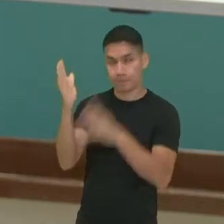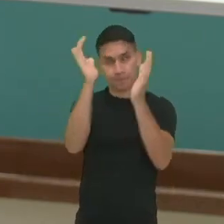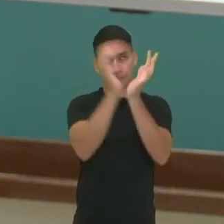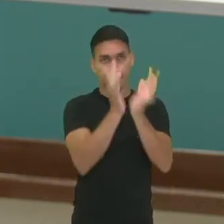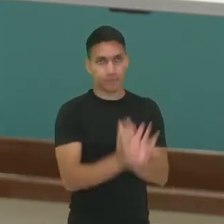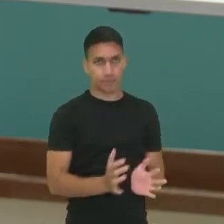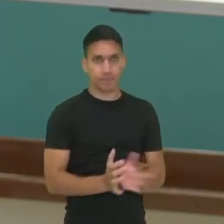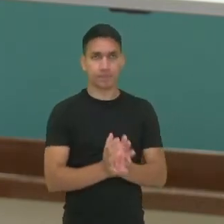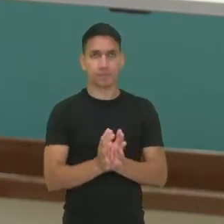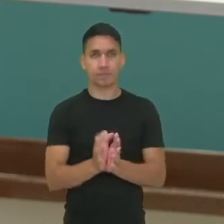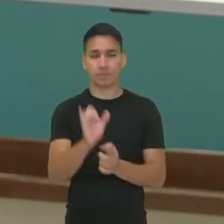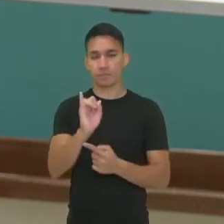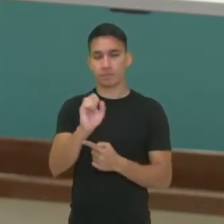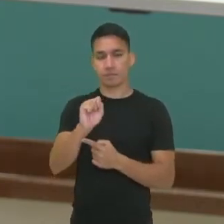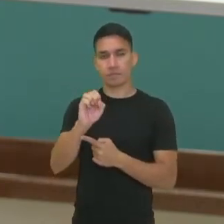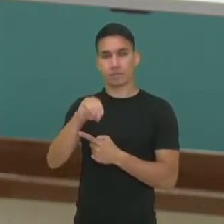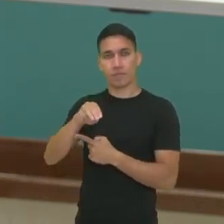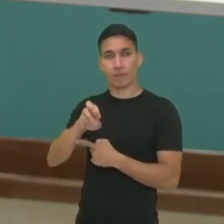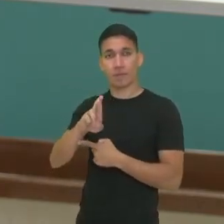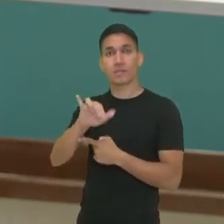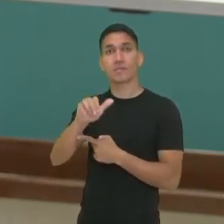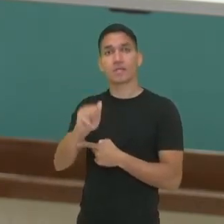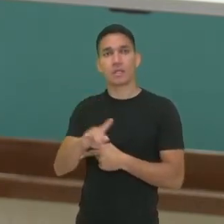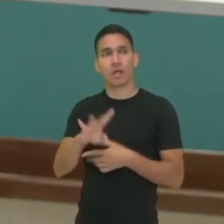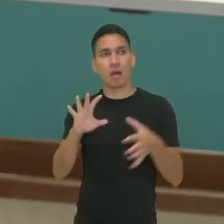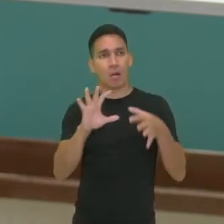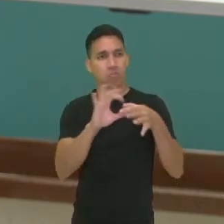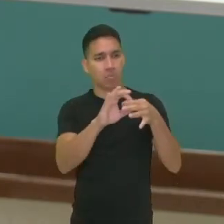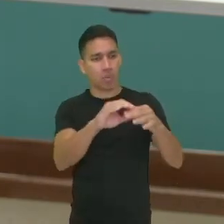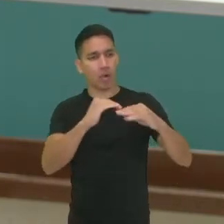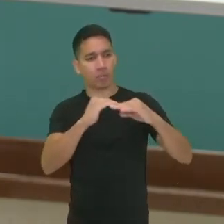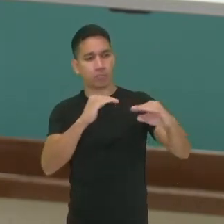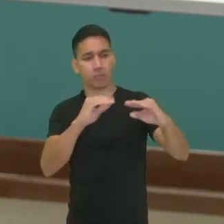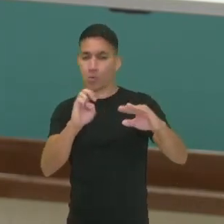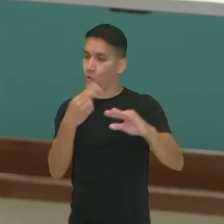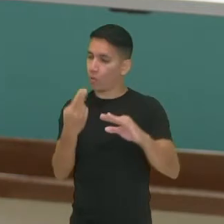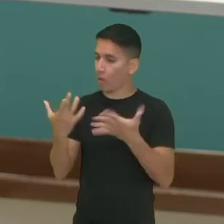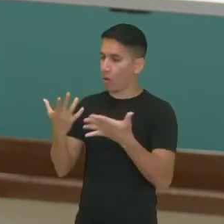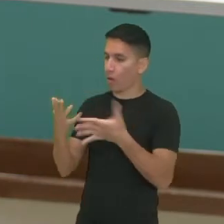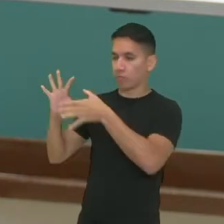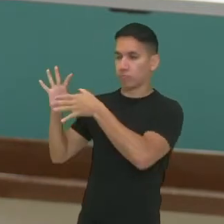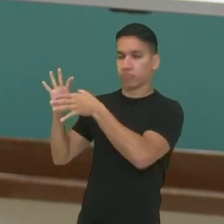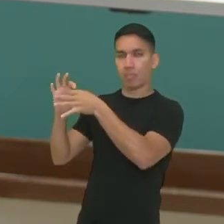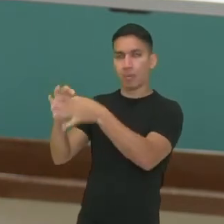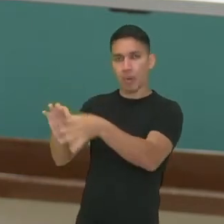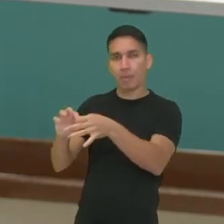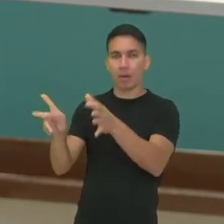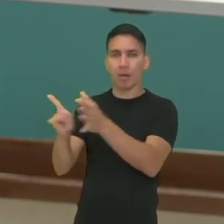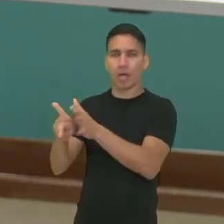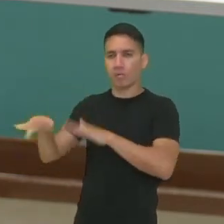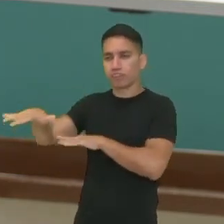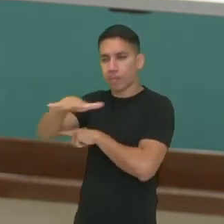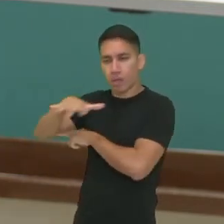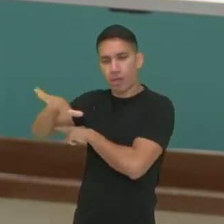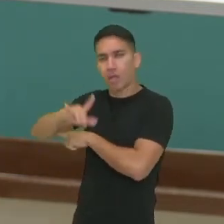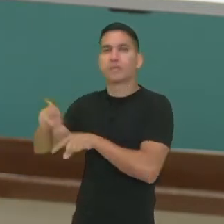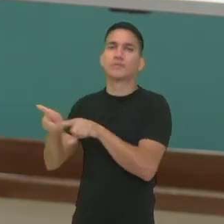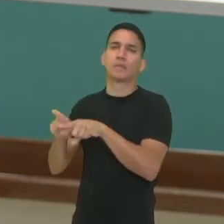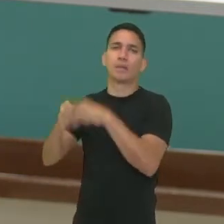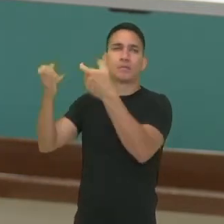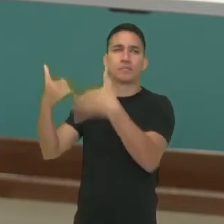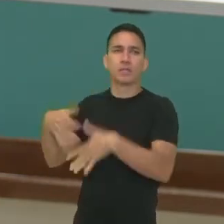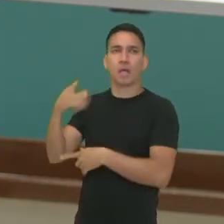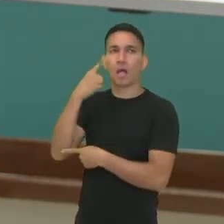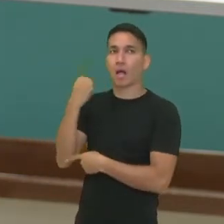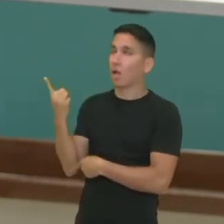classificação: isomeria constitucional ou plana, ou a isomeria espacial, também denominada de